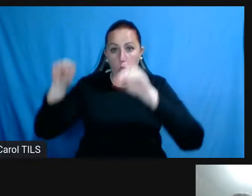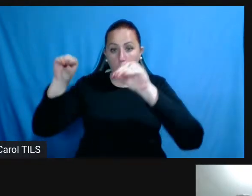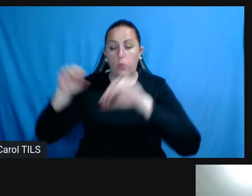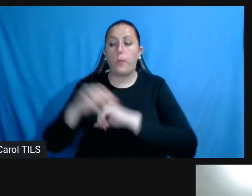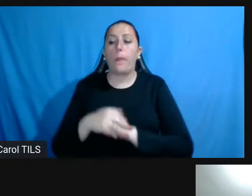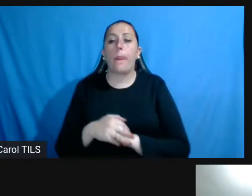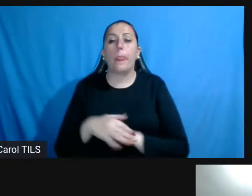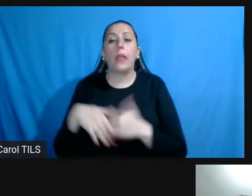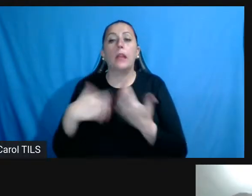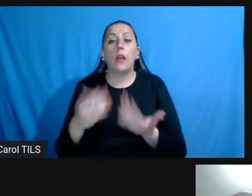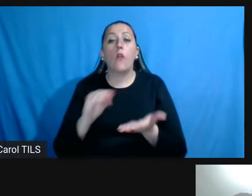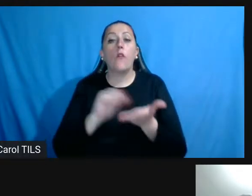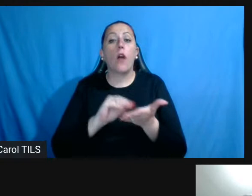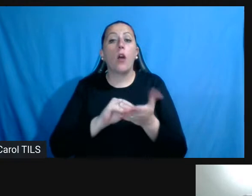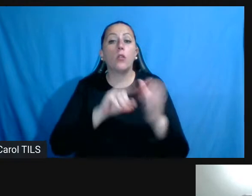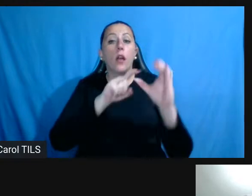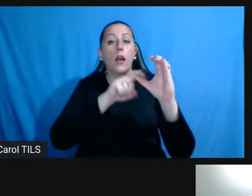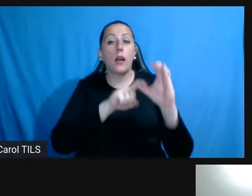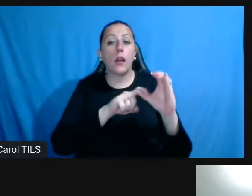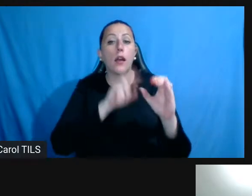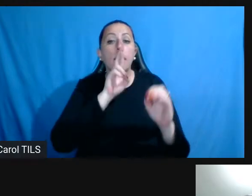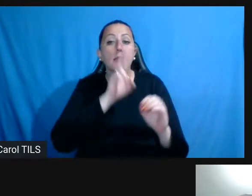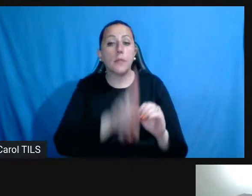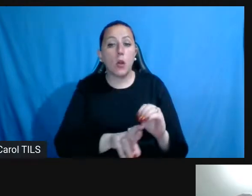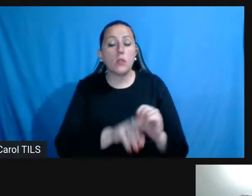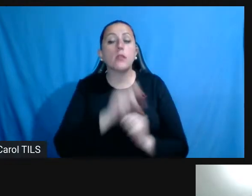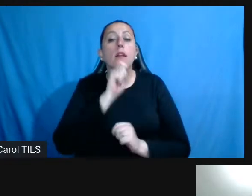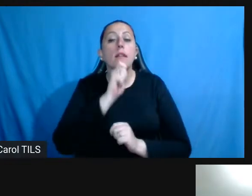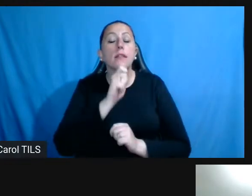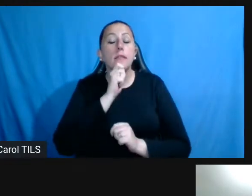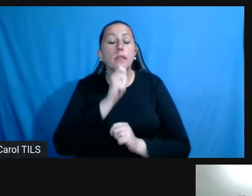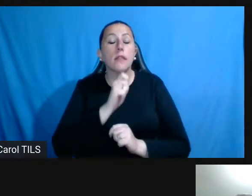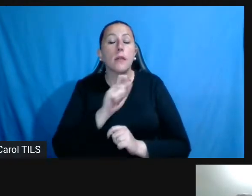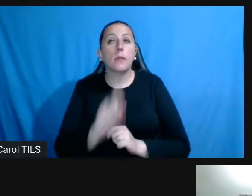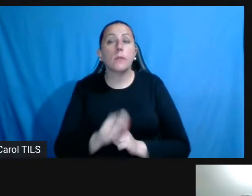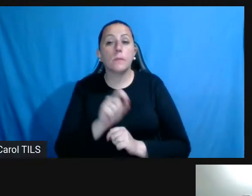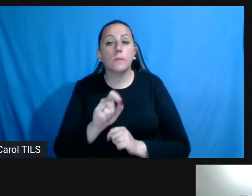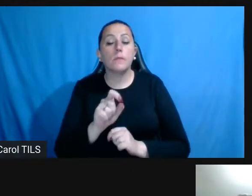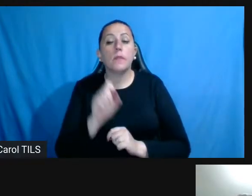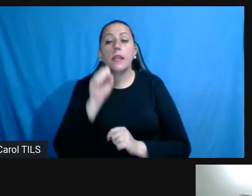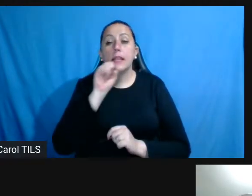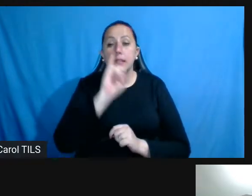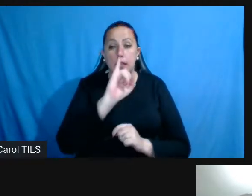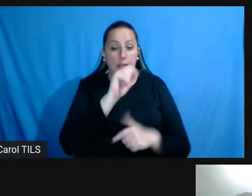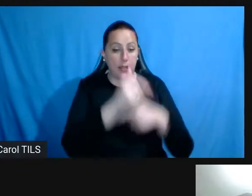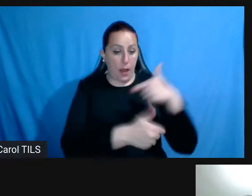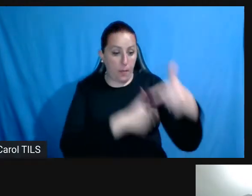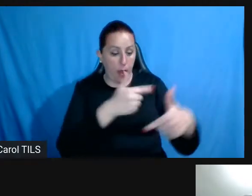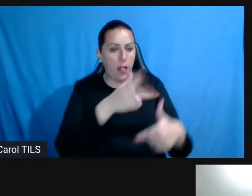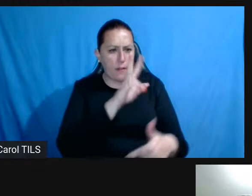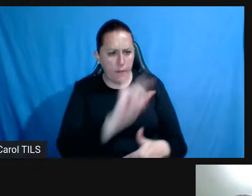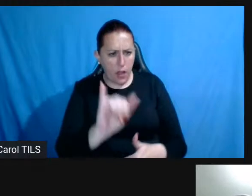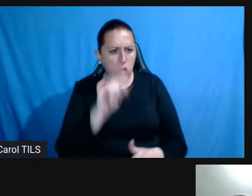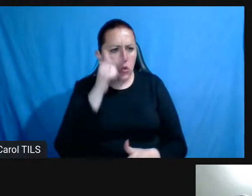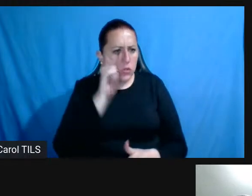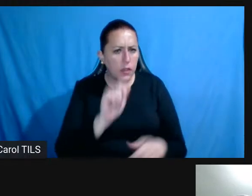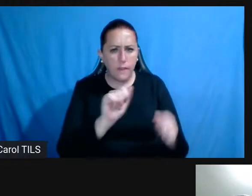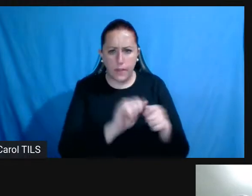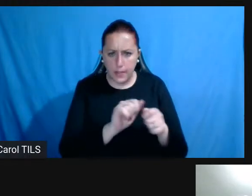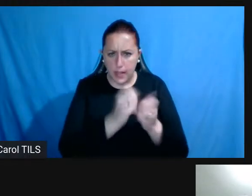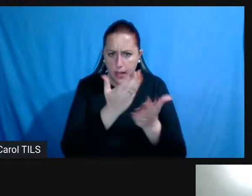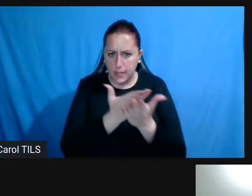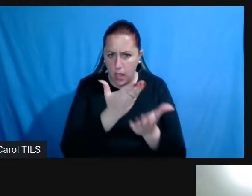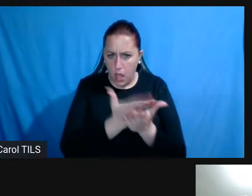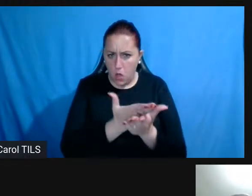ficou pendente de resposta. Se quem trabalha vai conseguir fazer as